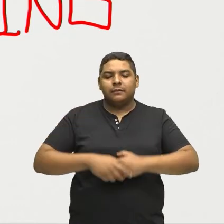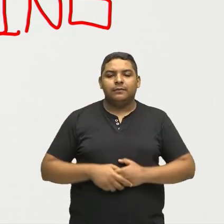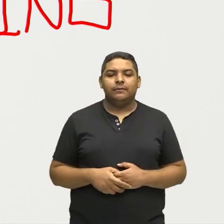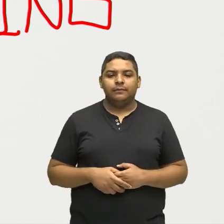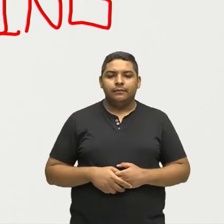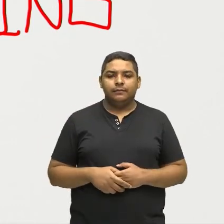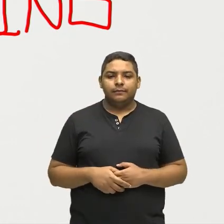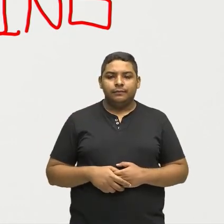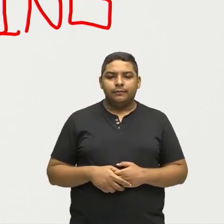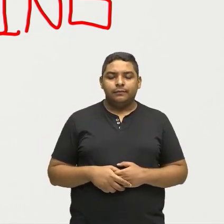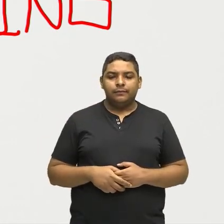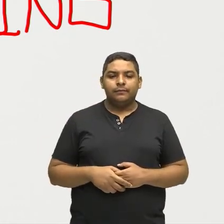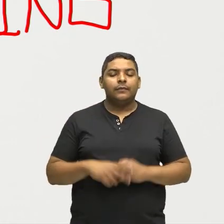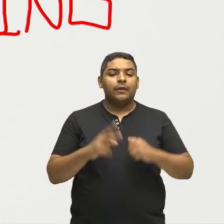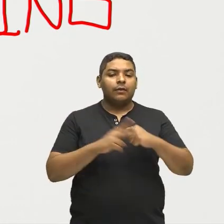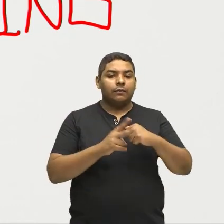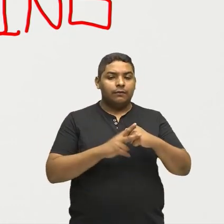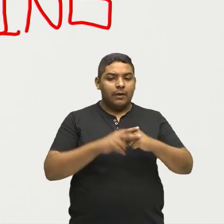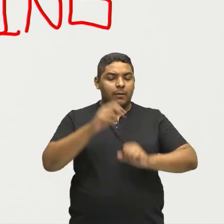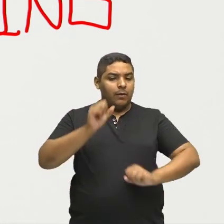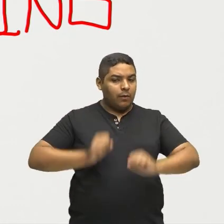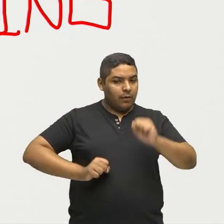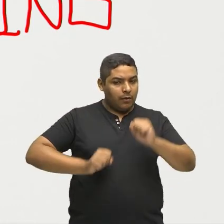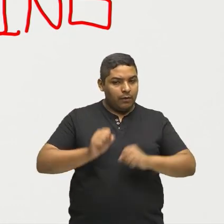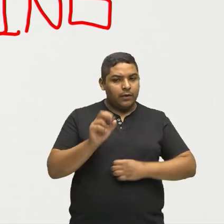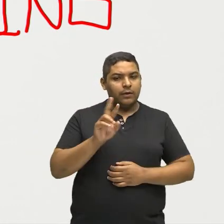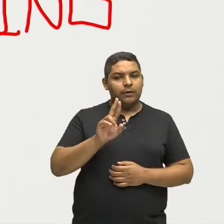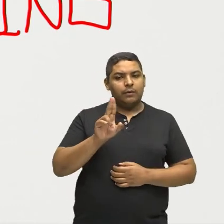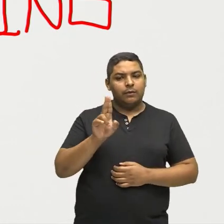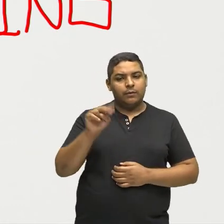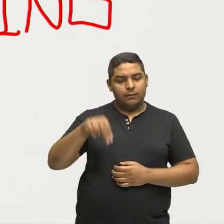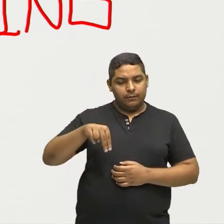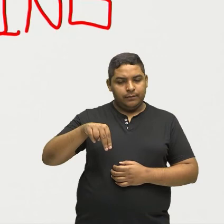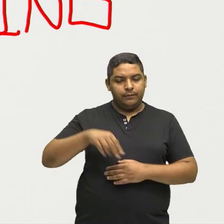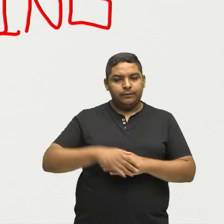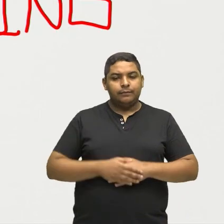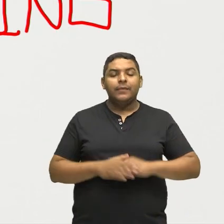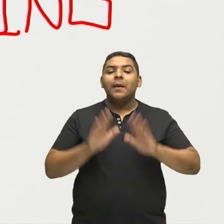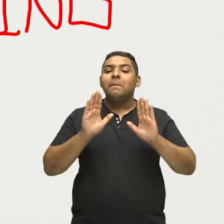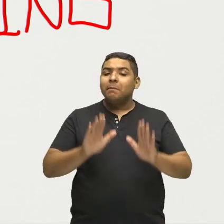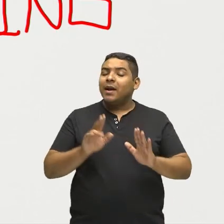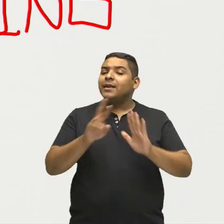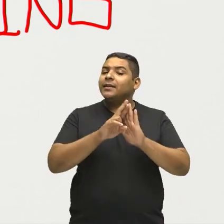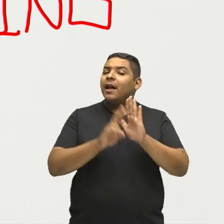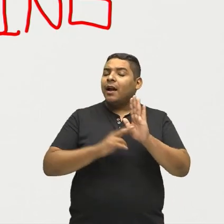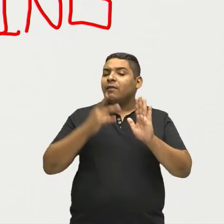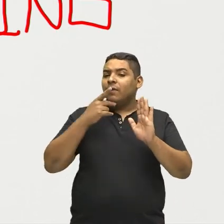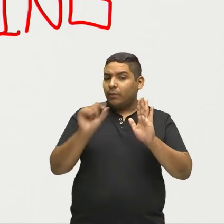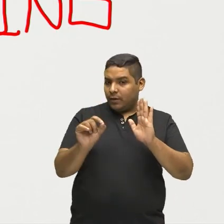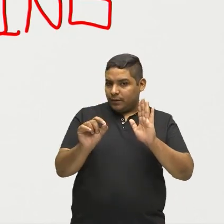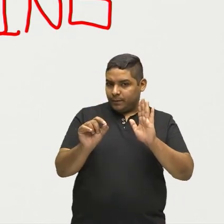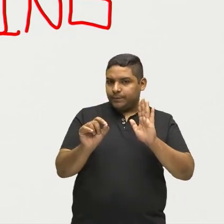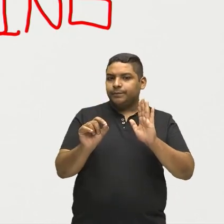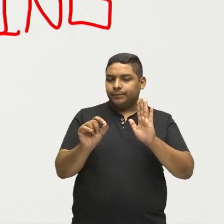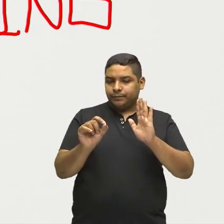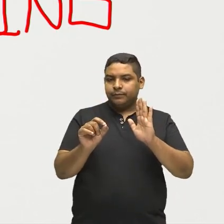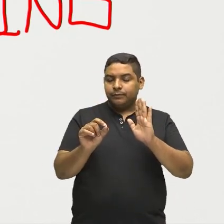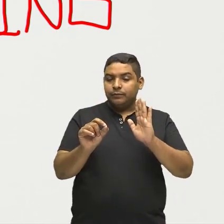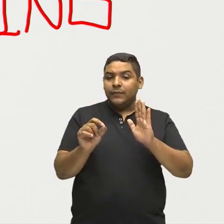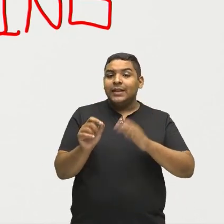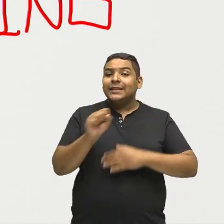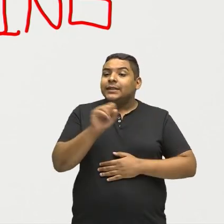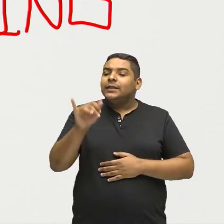o verbo run, que é o verbo correr, só esse pedacinho aqui, certo? Mas a regra diz o seguinte, quando o verbo termina